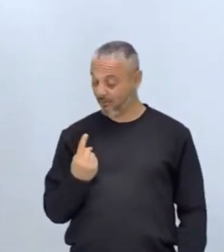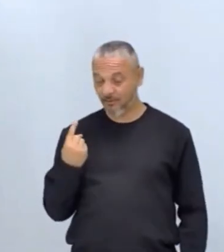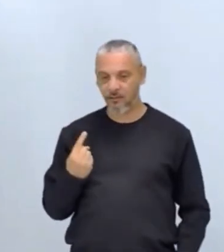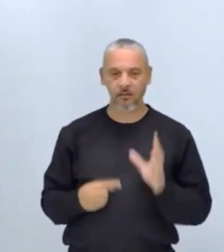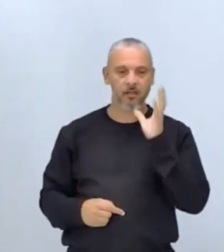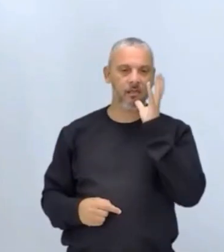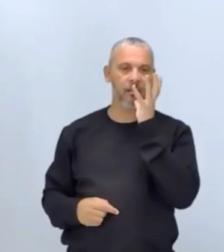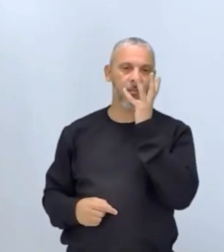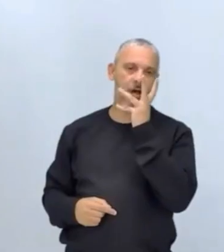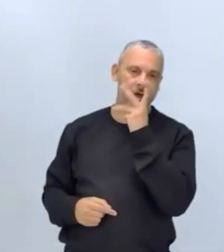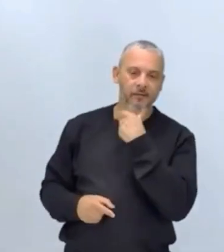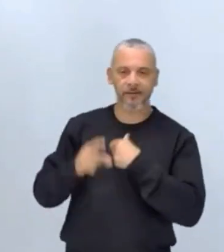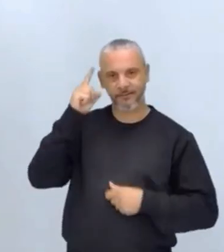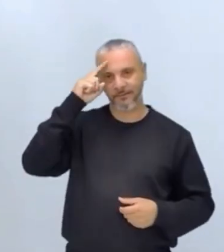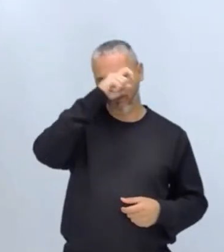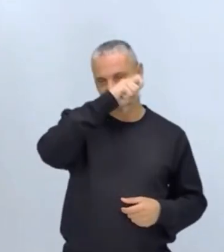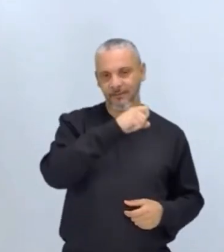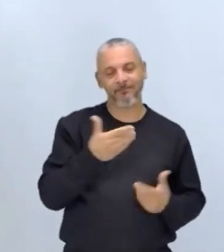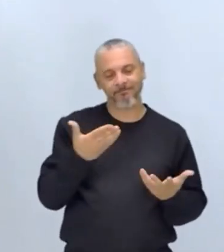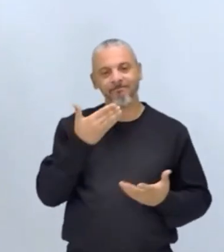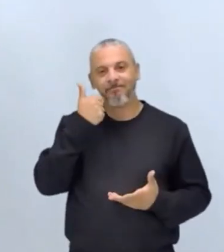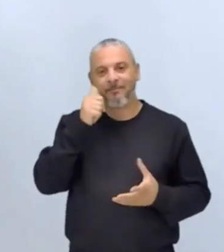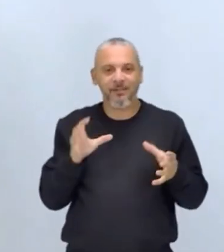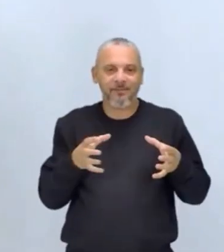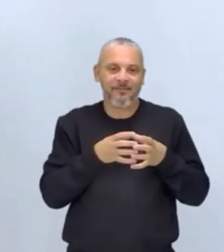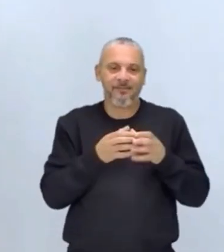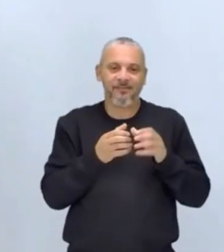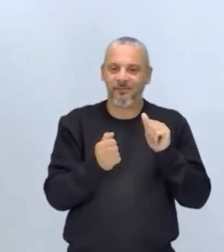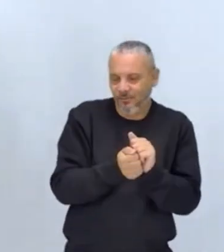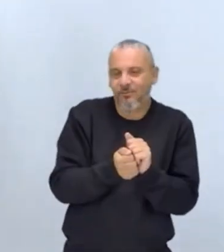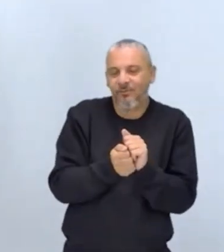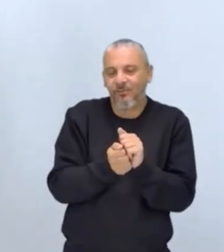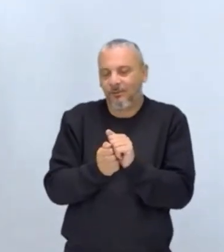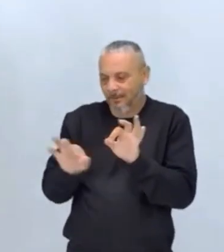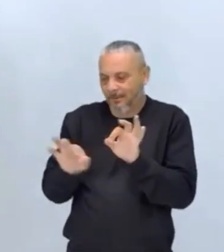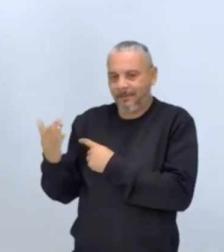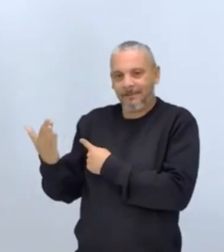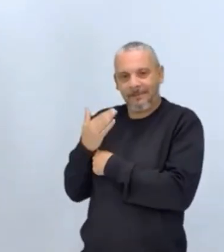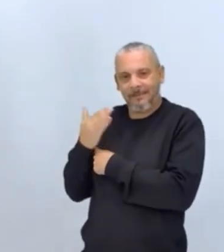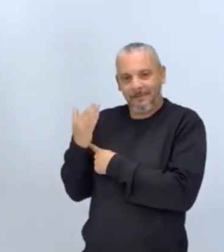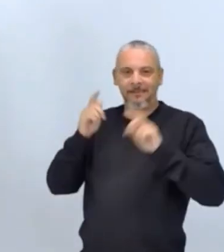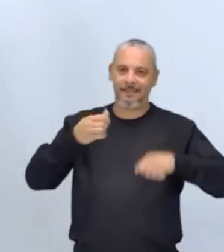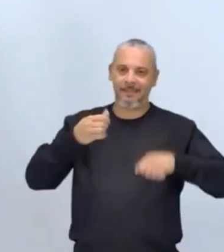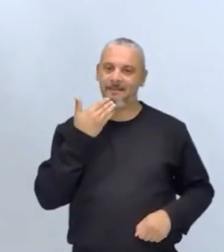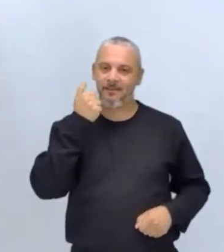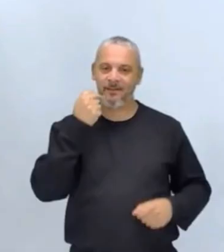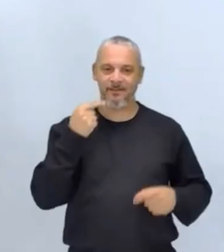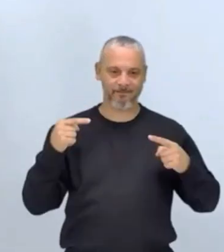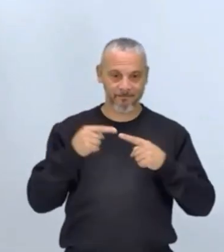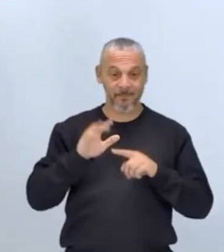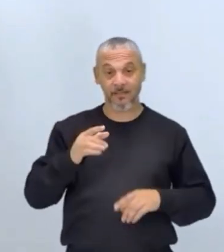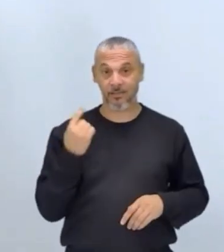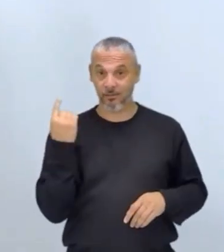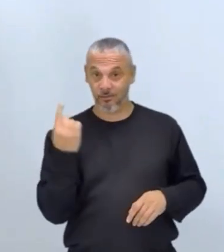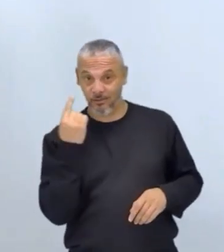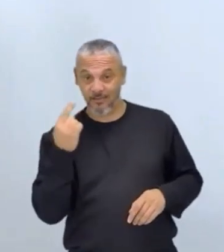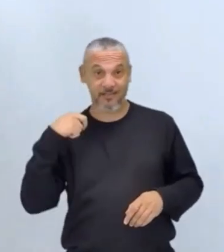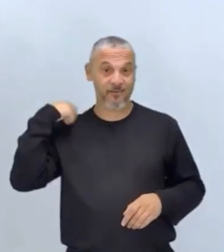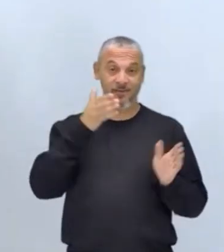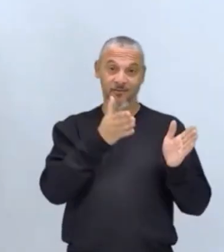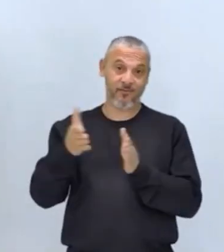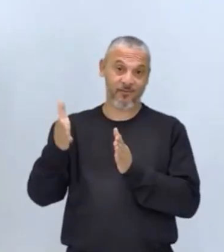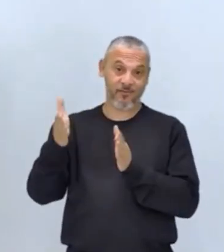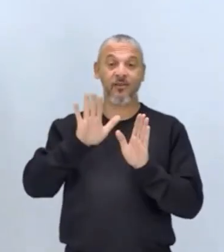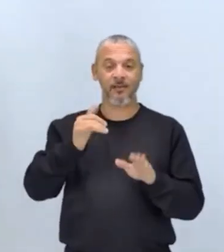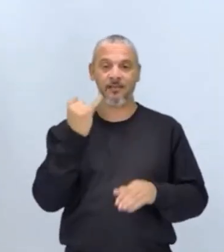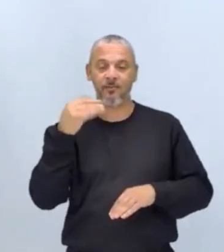sozinho, ele torna um pouquinho mais difícil. E a gente sabe que às vezes é mais fácil alguém segurando a peça para nós fazermos. Embora os vídeos tutoriais nós tenhamos produzidos